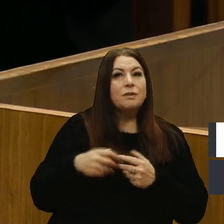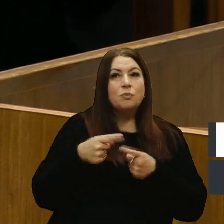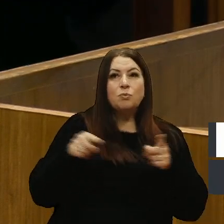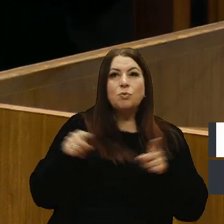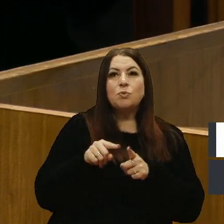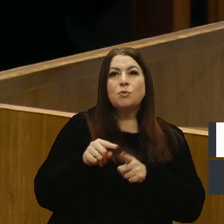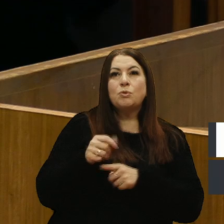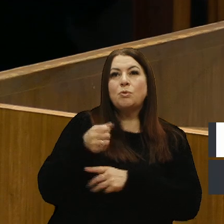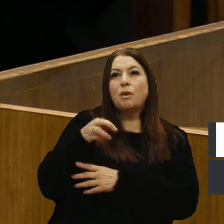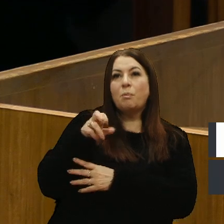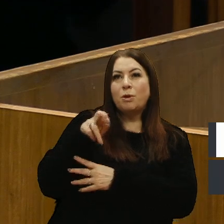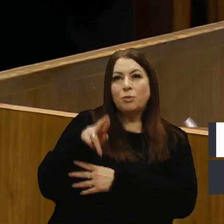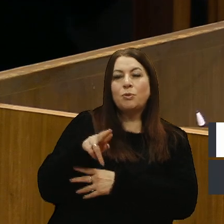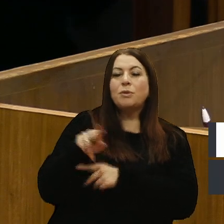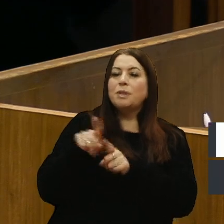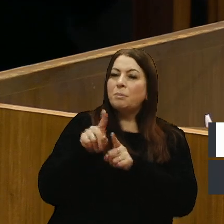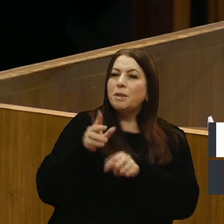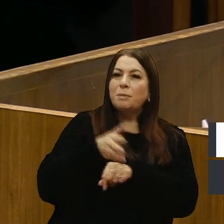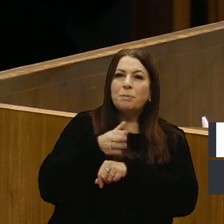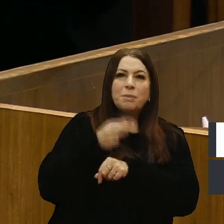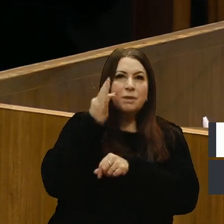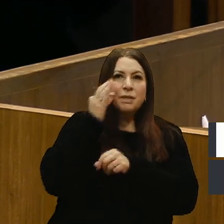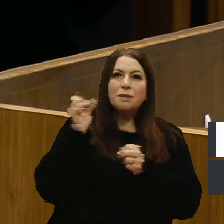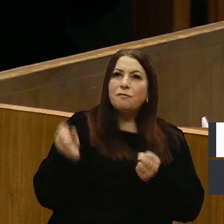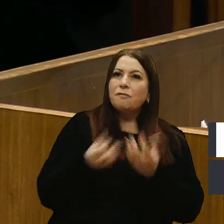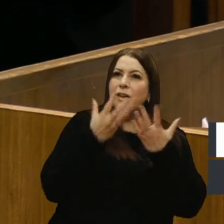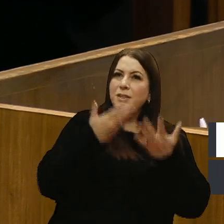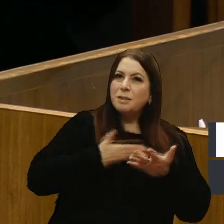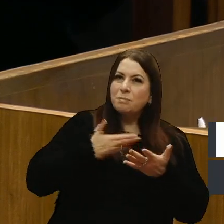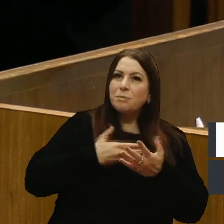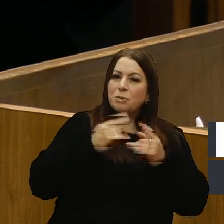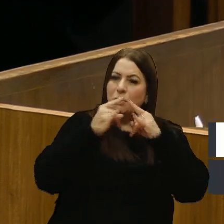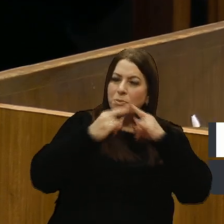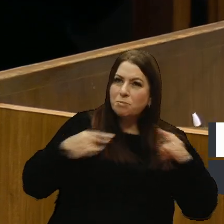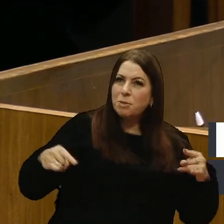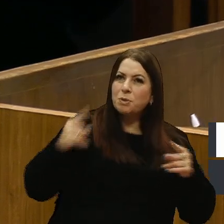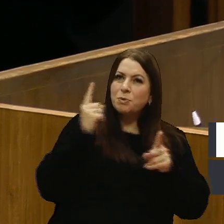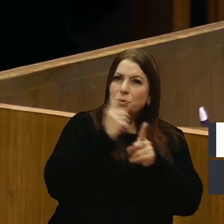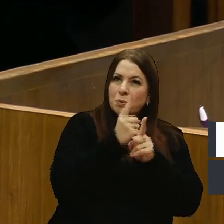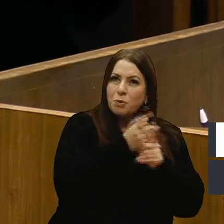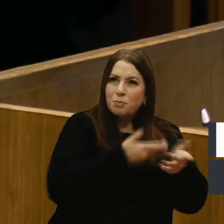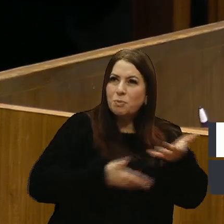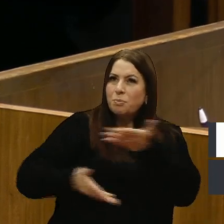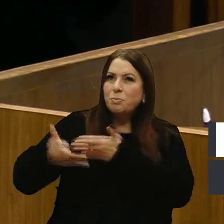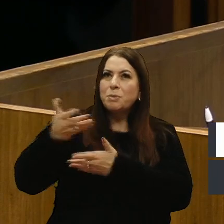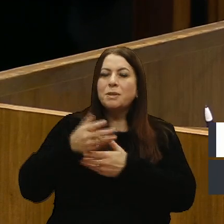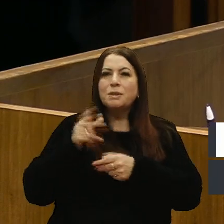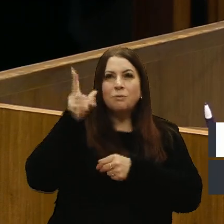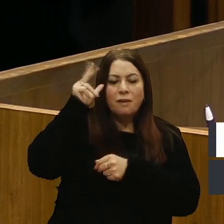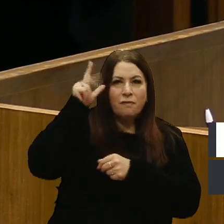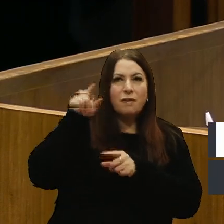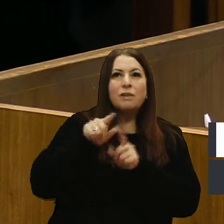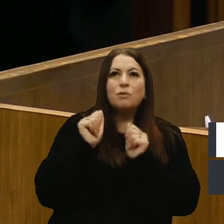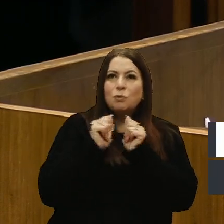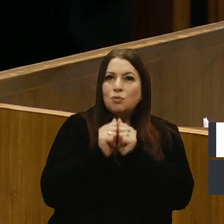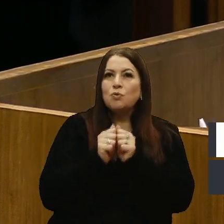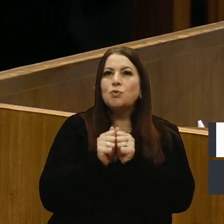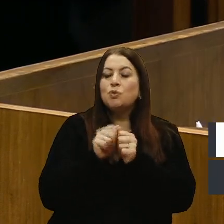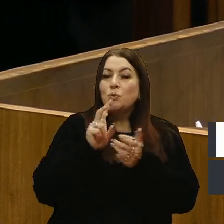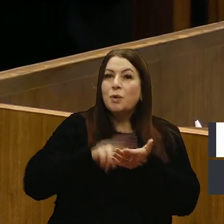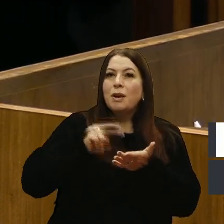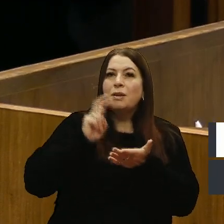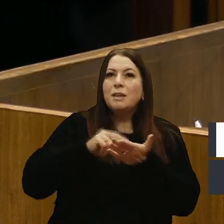amador talentoso, era presença constante animando festas de amigos, acampamentos, os encontros campeiros, as cavalgadas, levava sempre